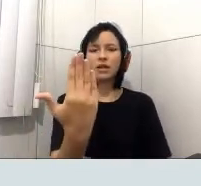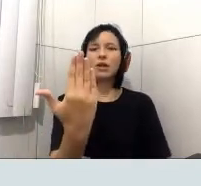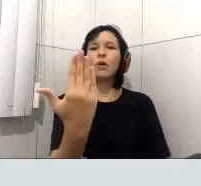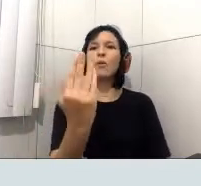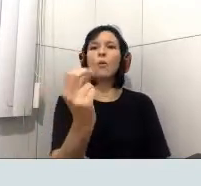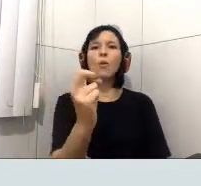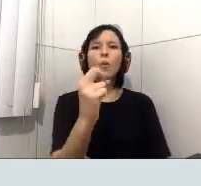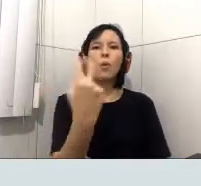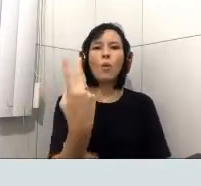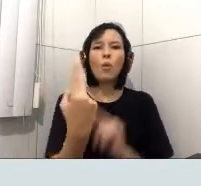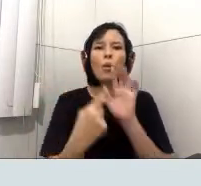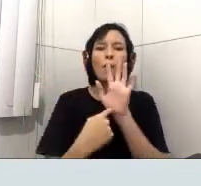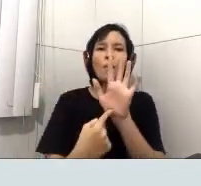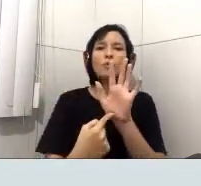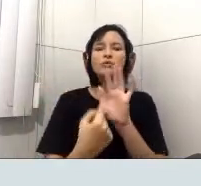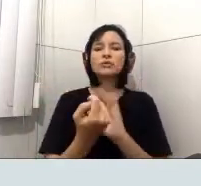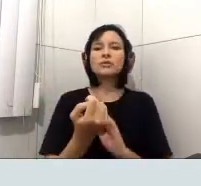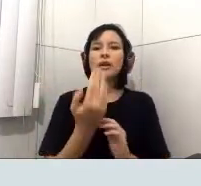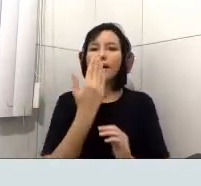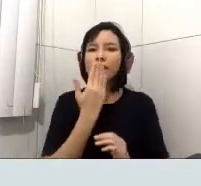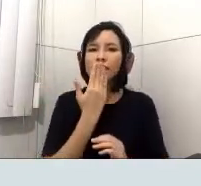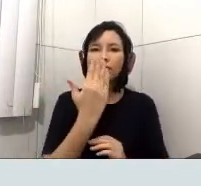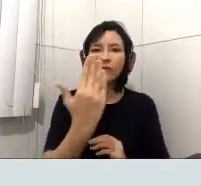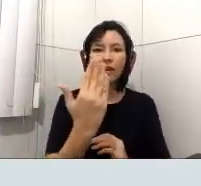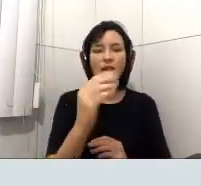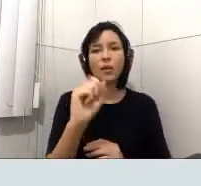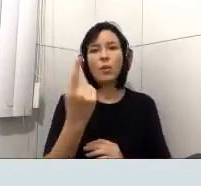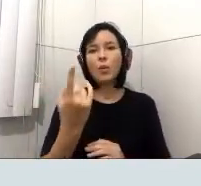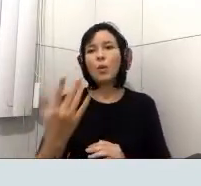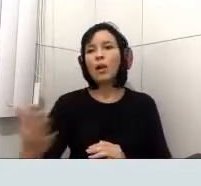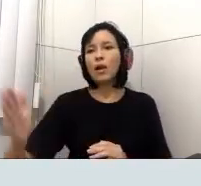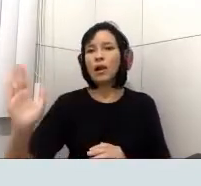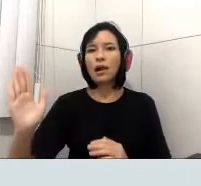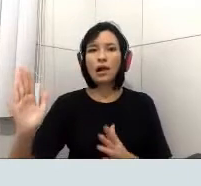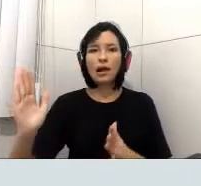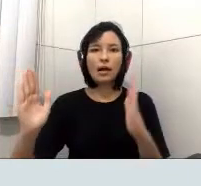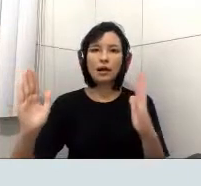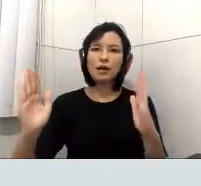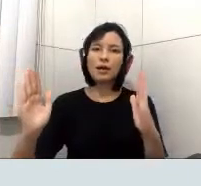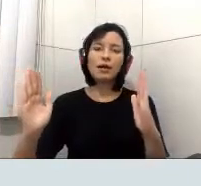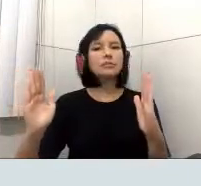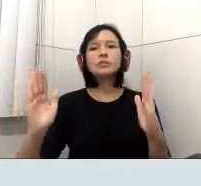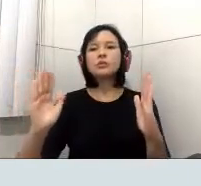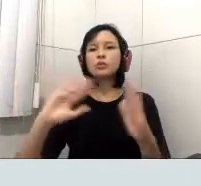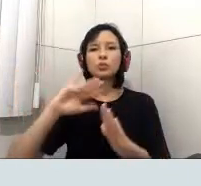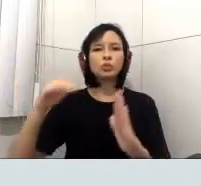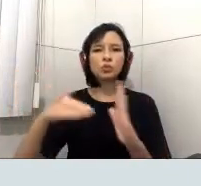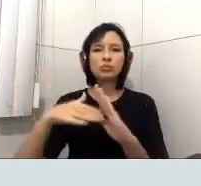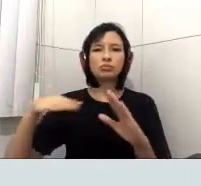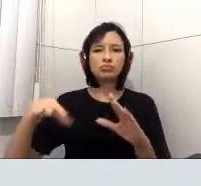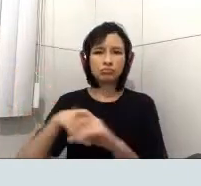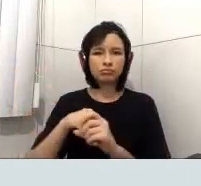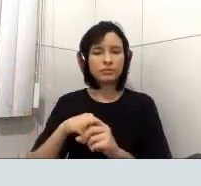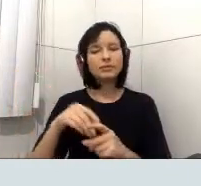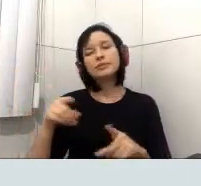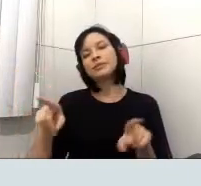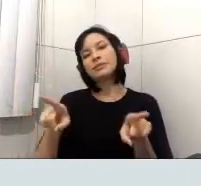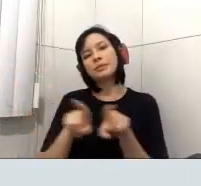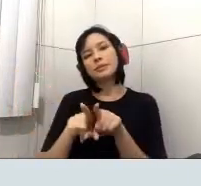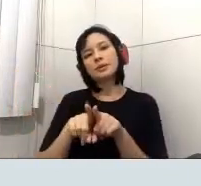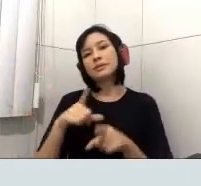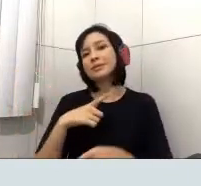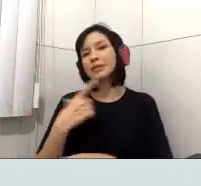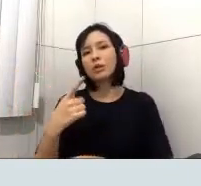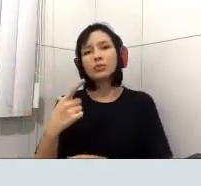tá mostrando a frente e os lados, é tudo isso. E quando falamos que ele não possui dimensão,